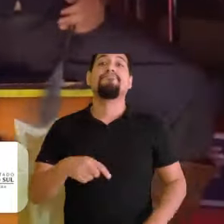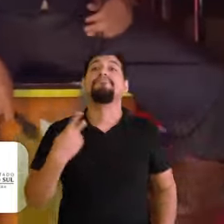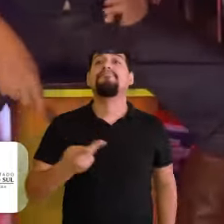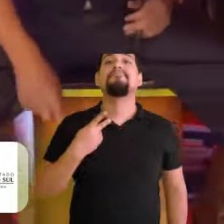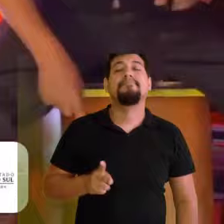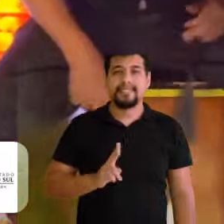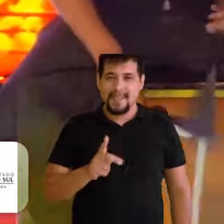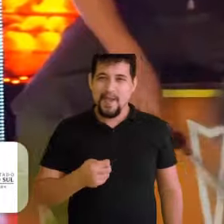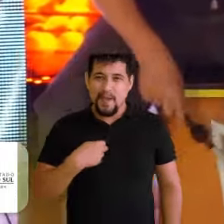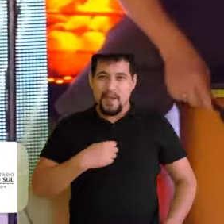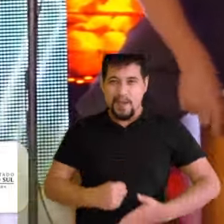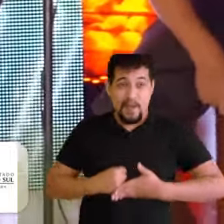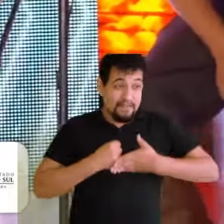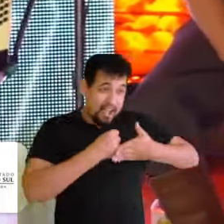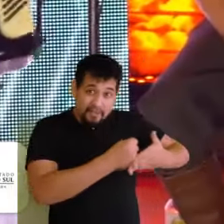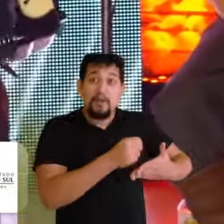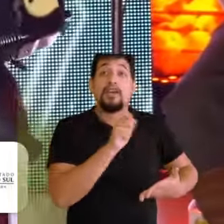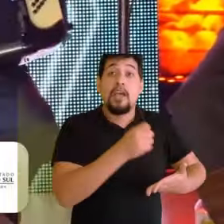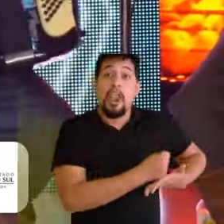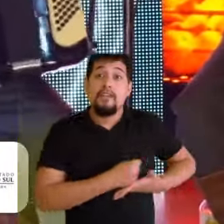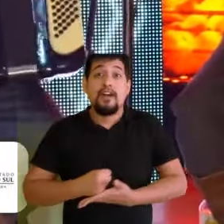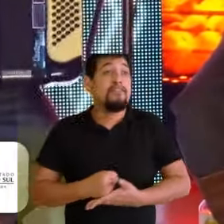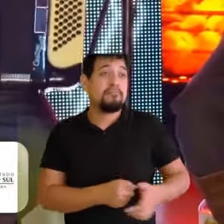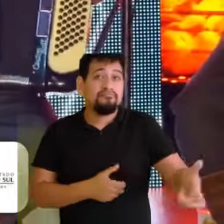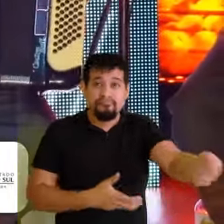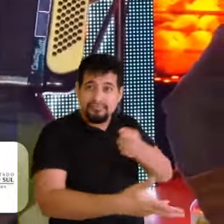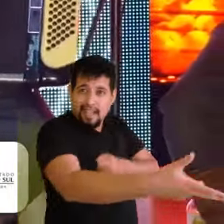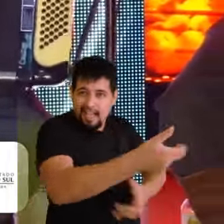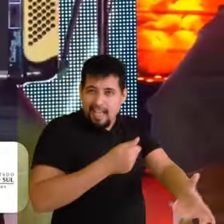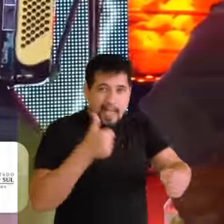eu levava as três gaitas do bordoneiro pra fazer um balanção assim.